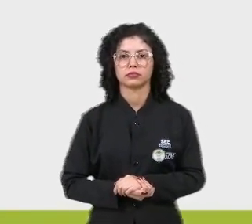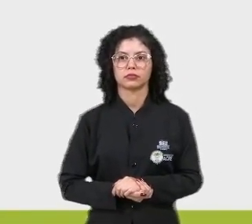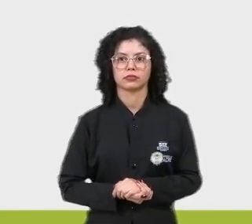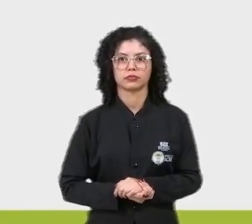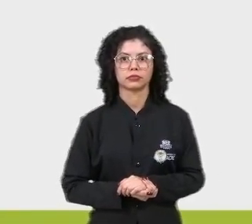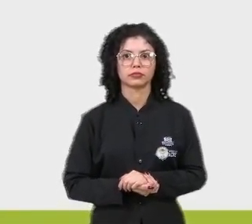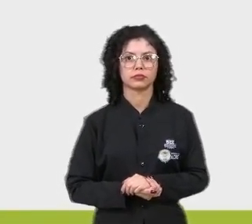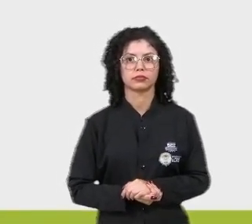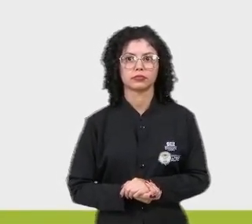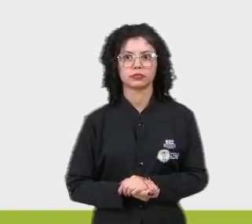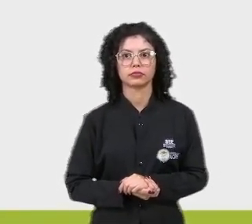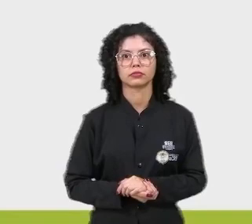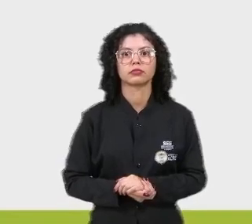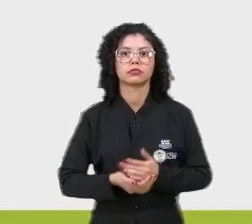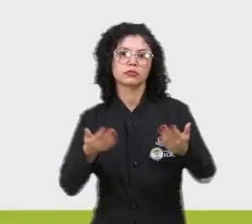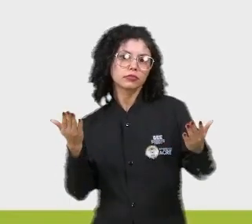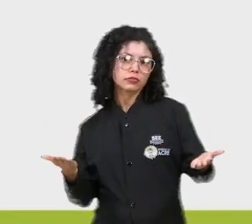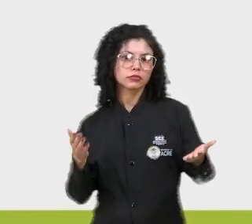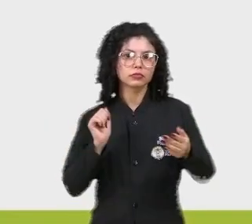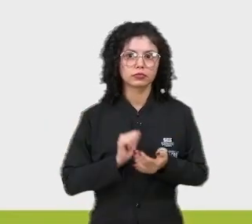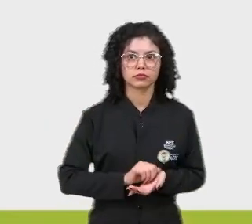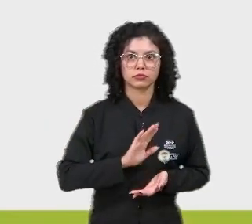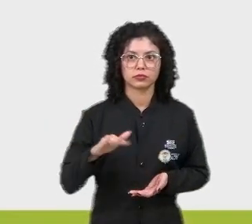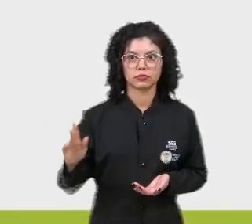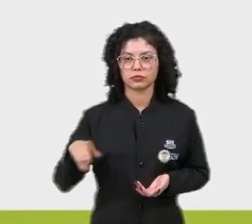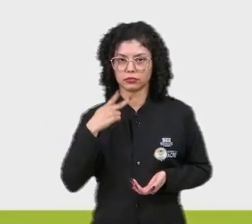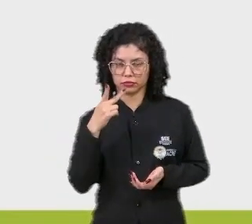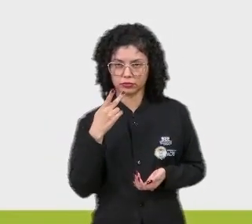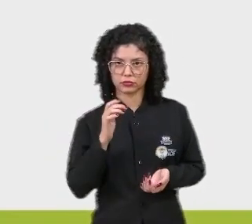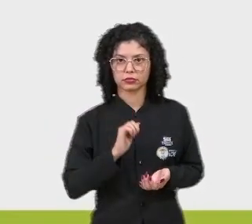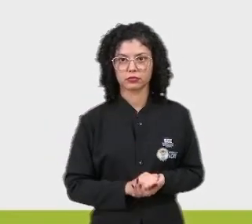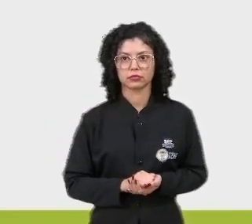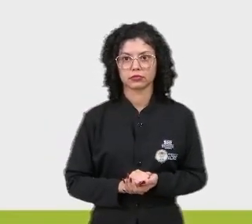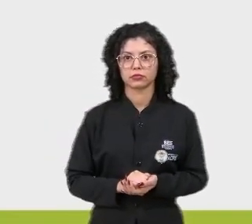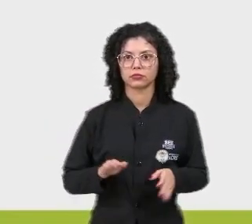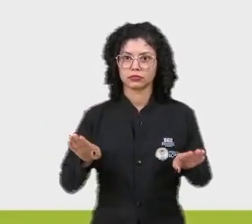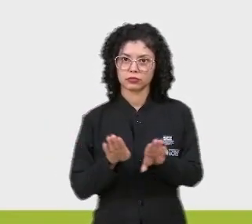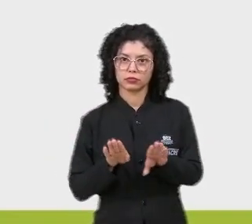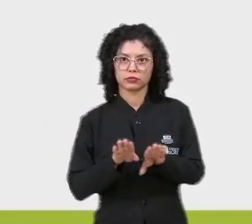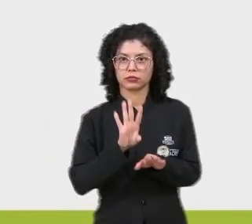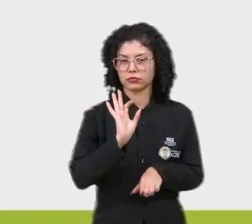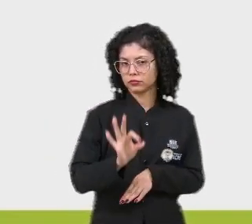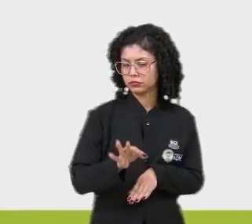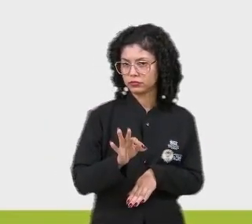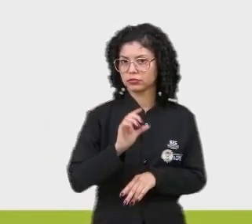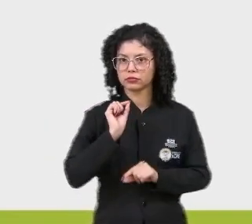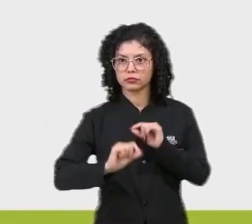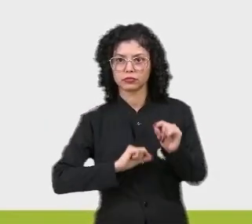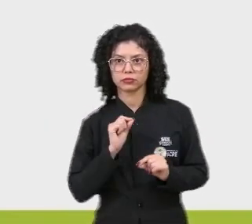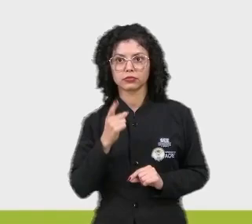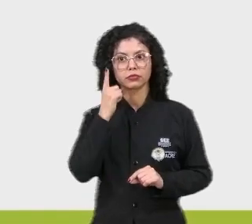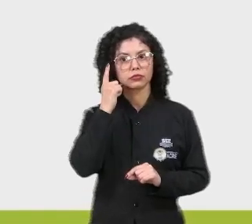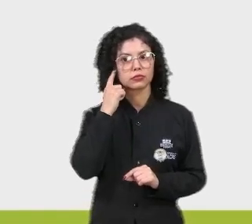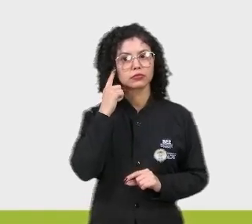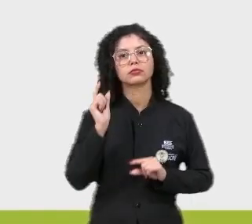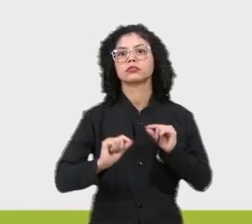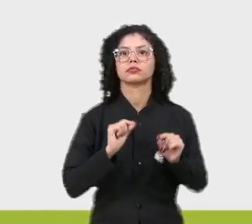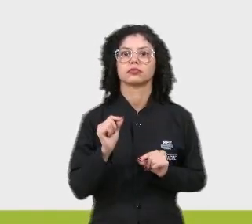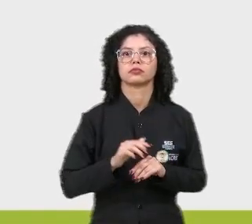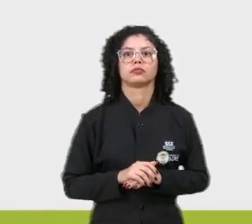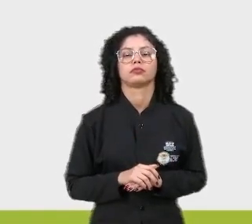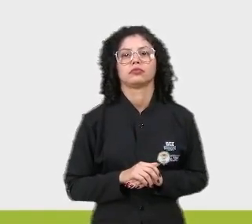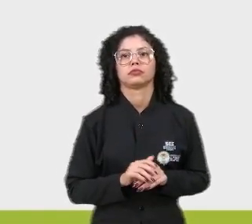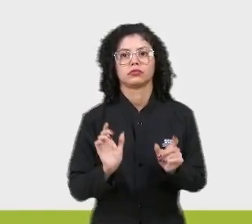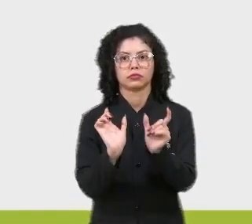significados tá bom gente quando nós falamos de semântica eu tenho também certeza que vem à mente de vocês